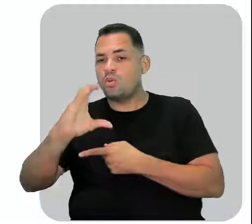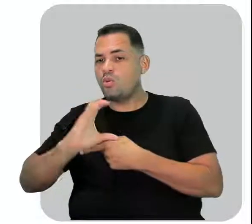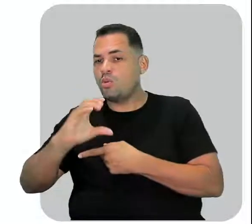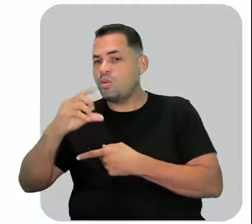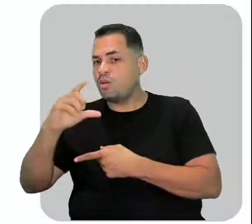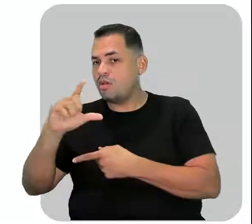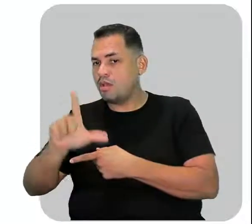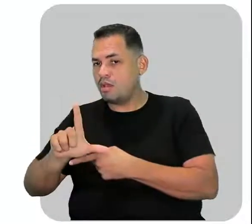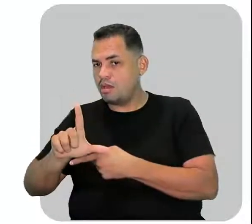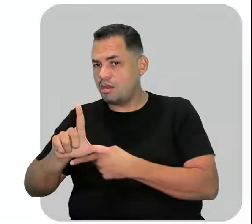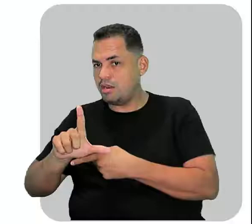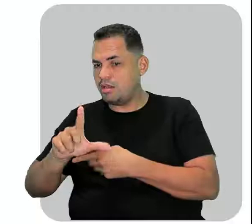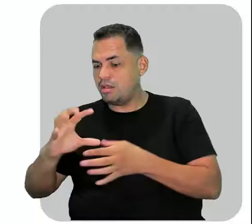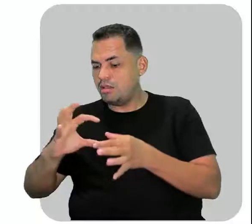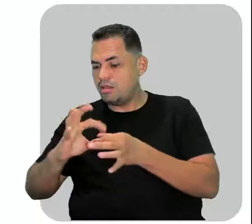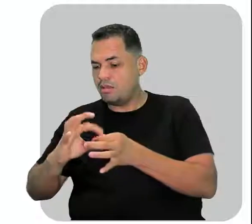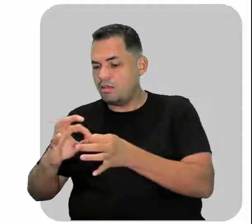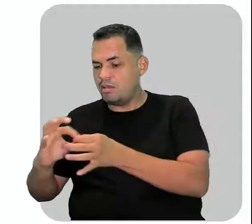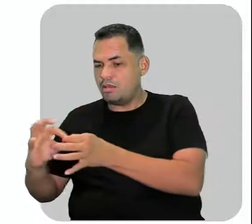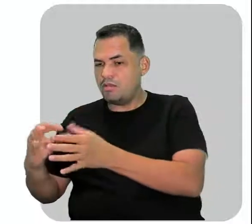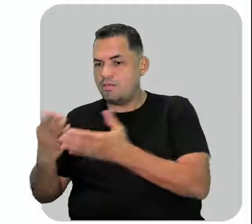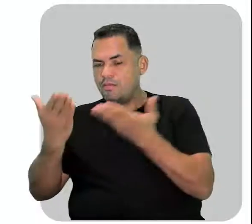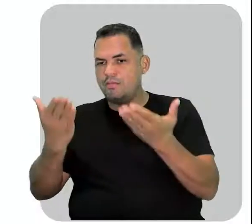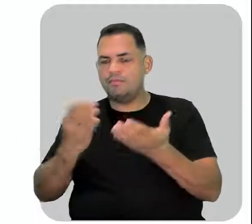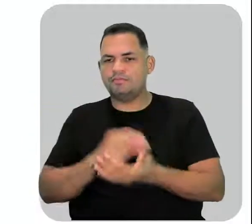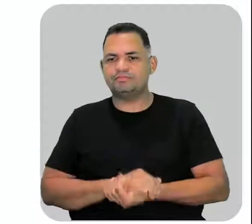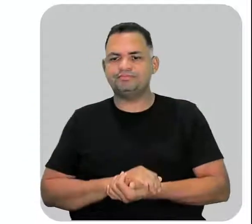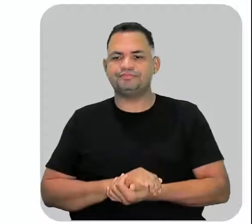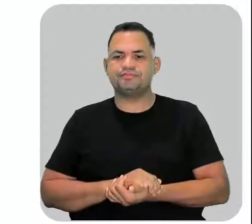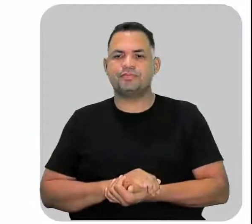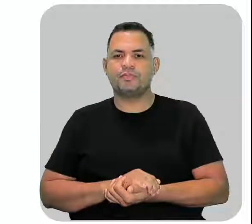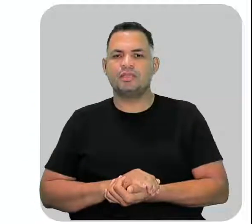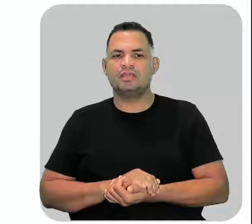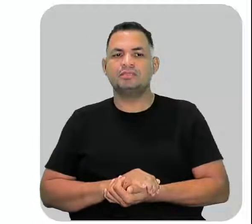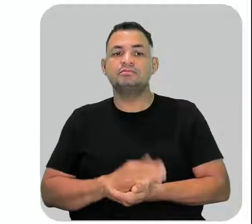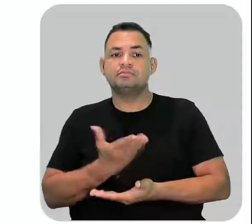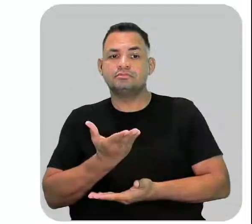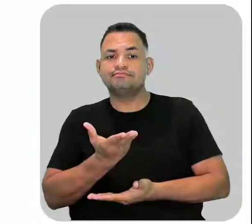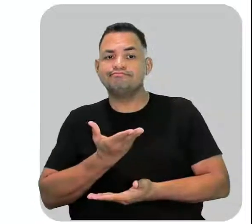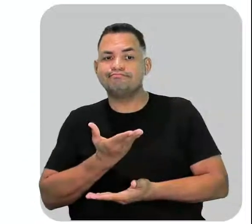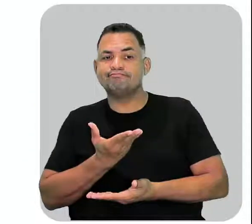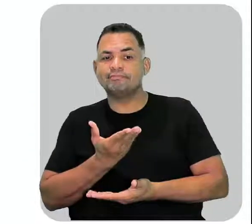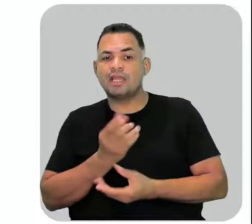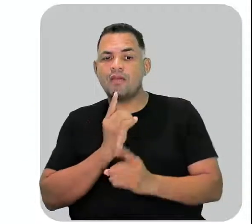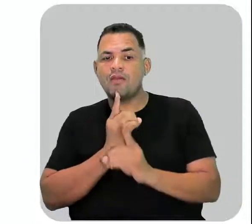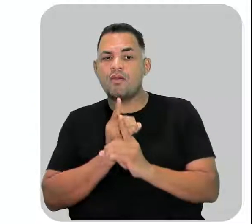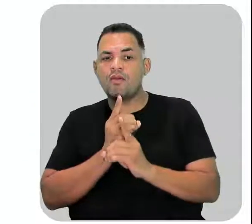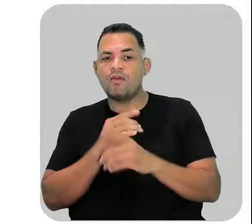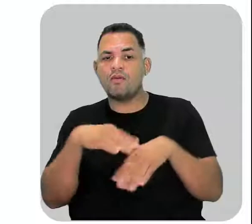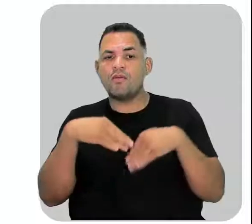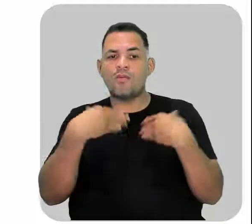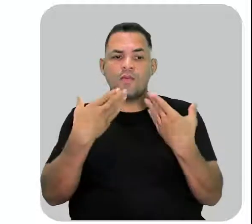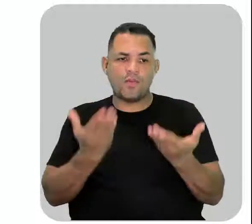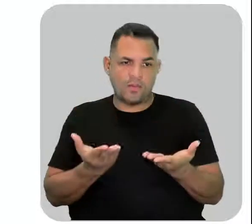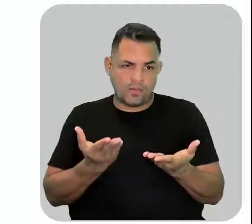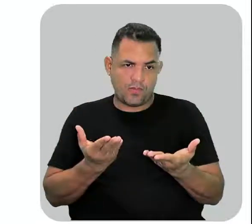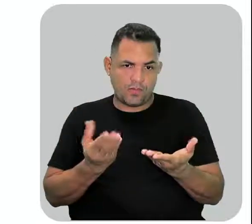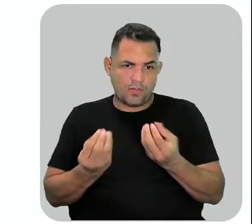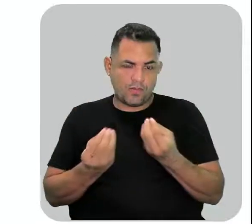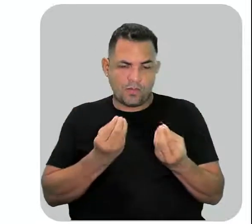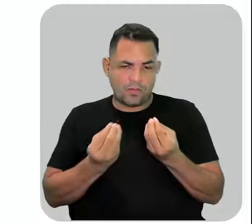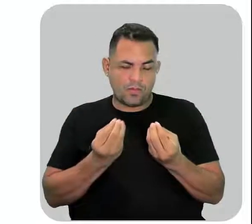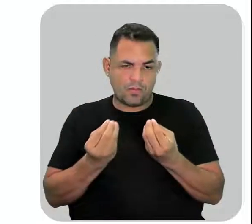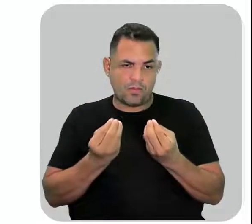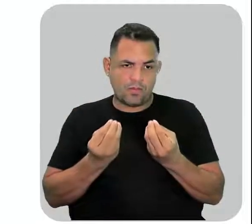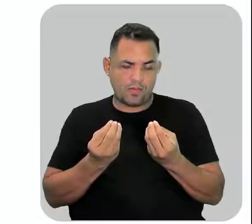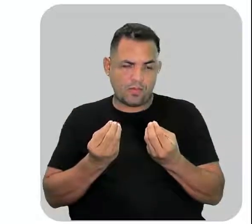nossa cadeia carbônica propano. E ele quer que você determine qual o modo